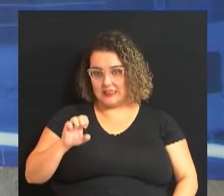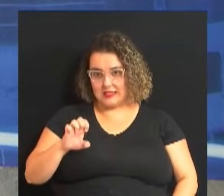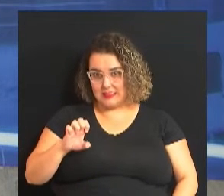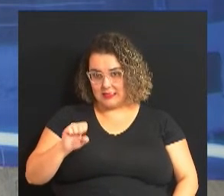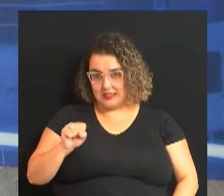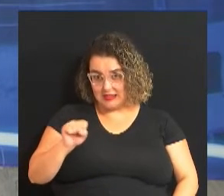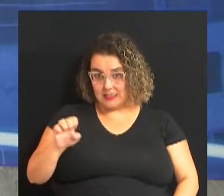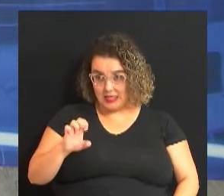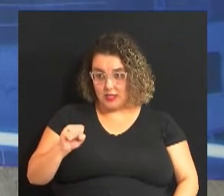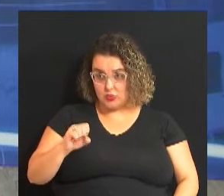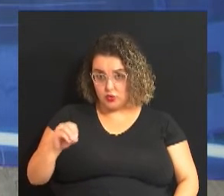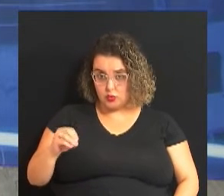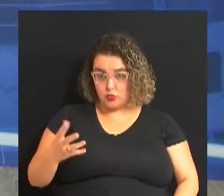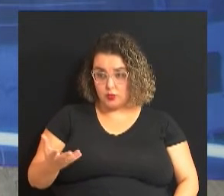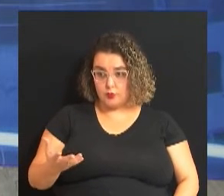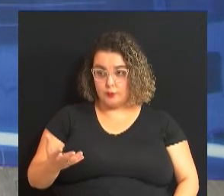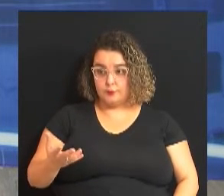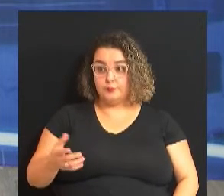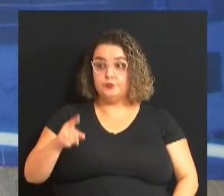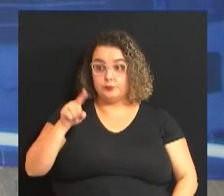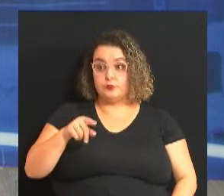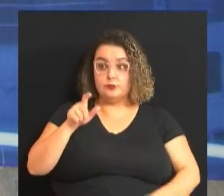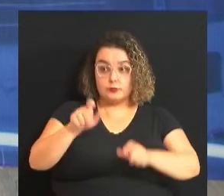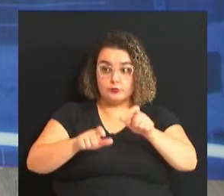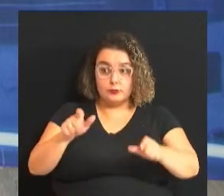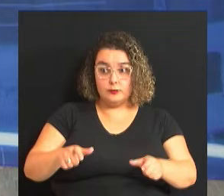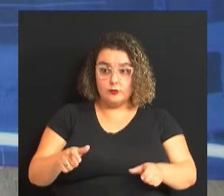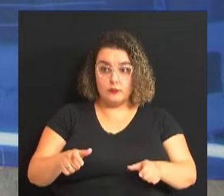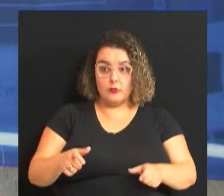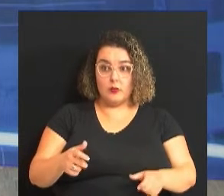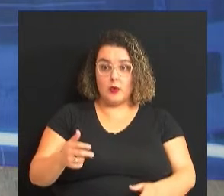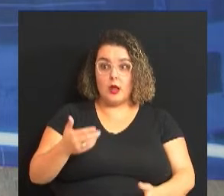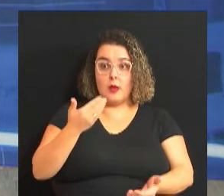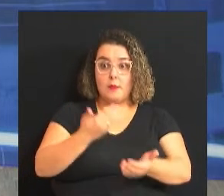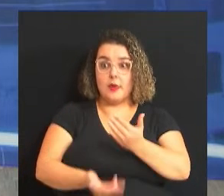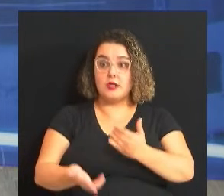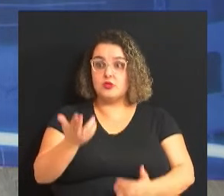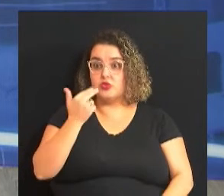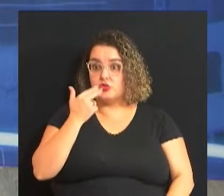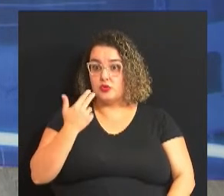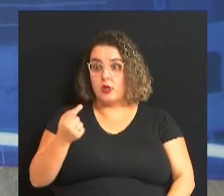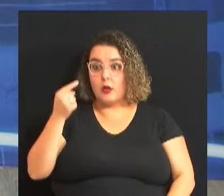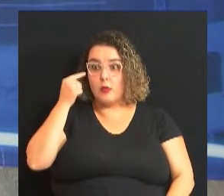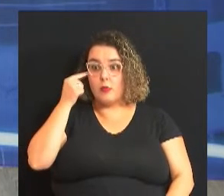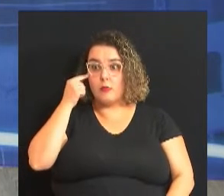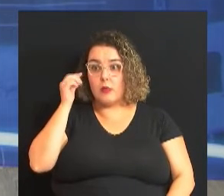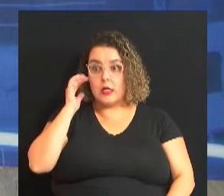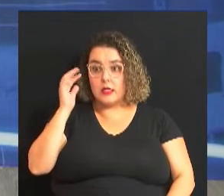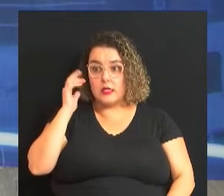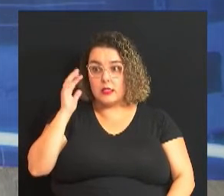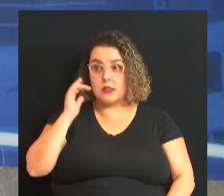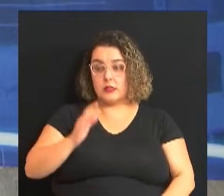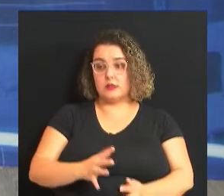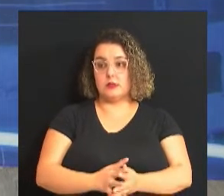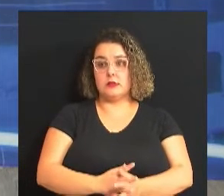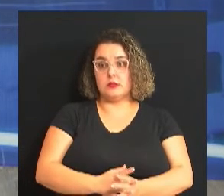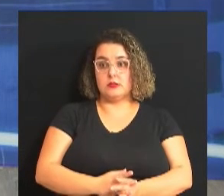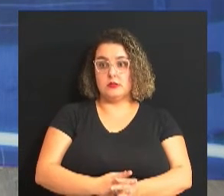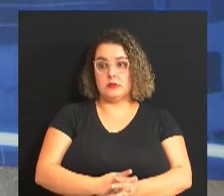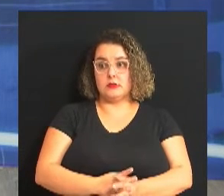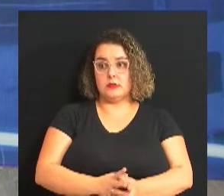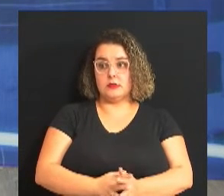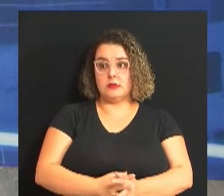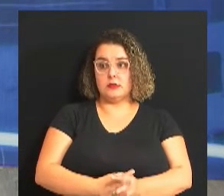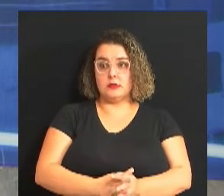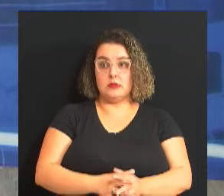cavidade abdominal, são pessoas que ficam muito desnutridas. Então, imagina você fazer uma